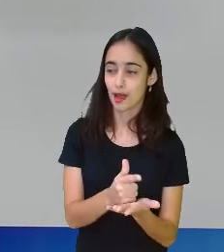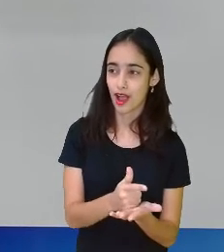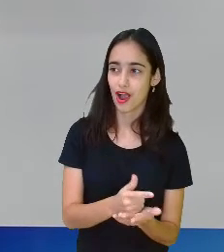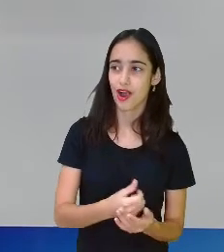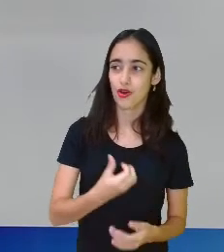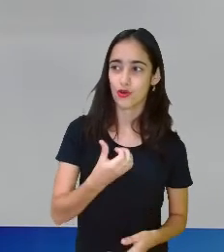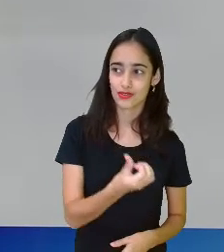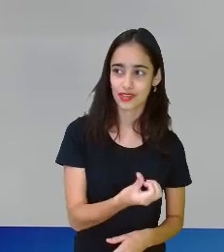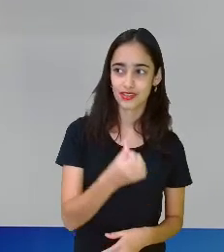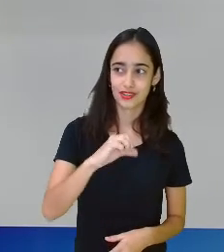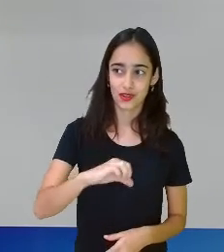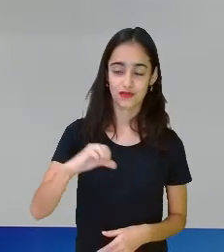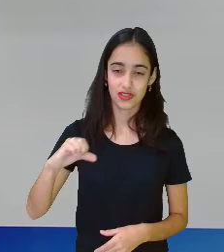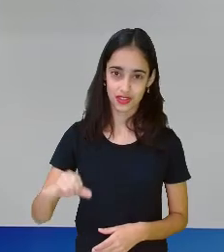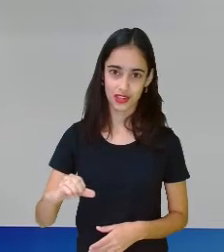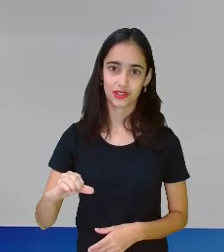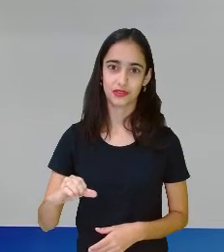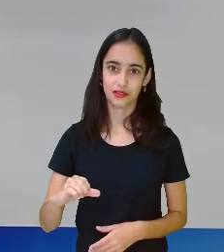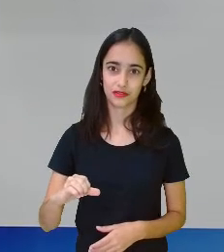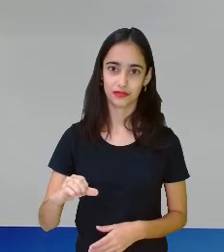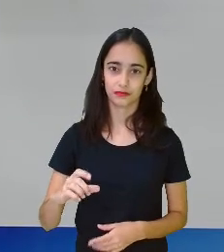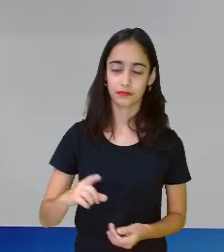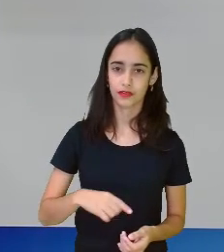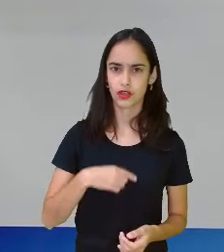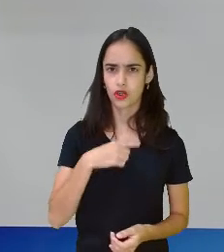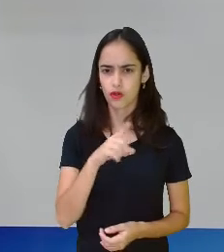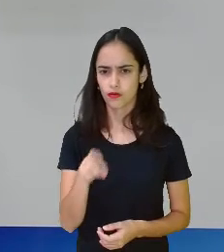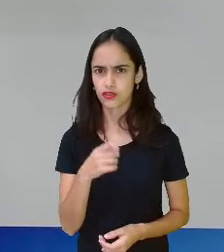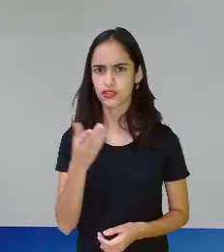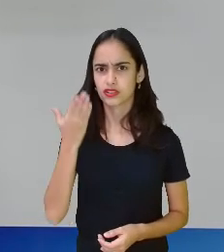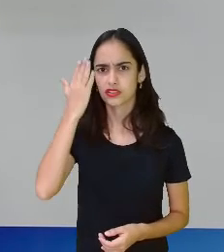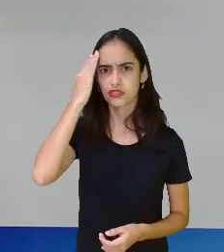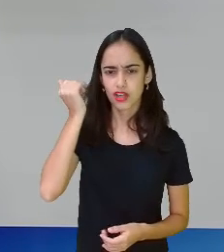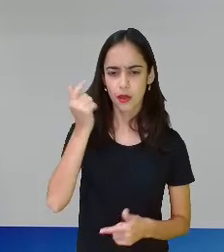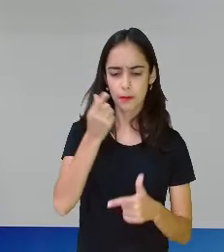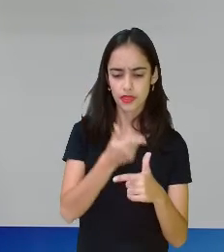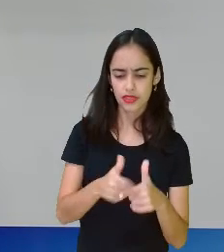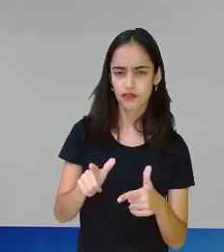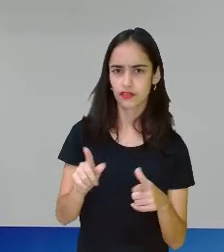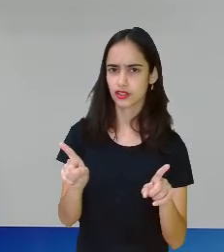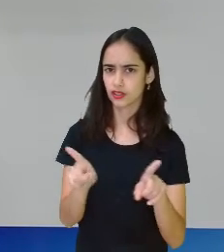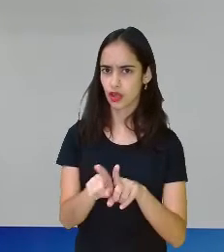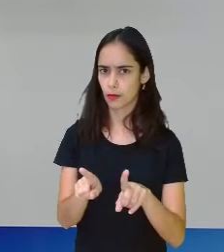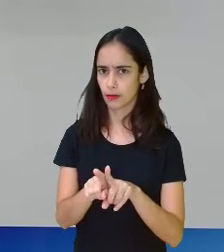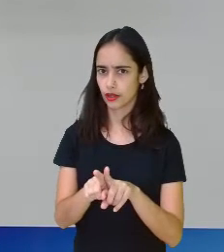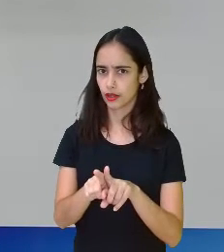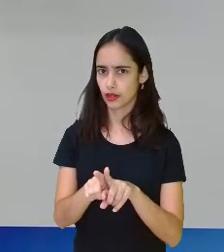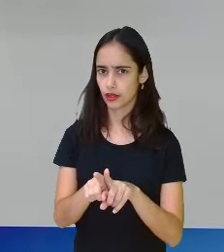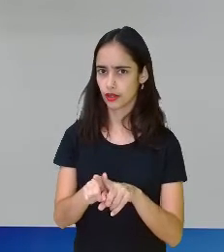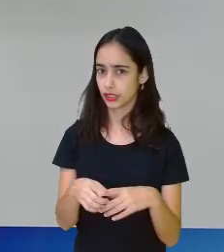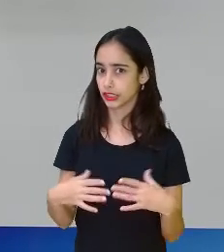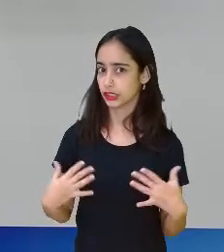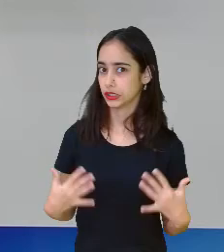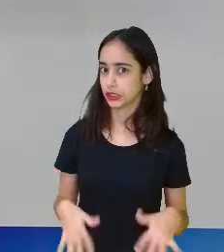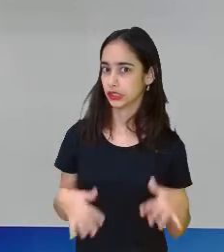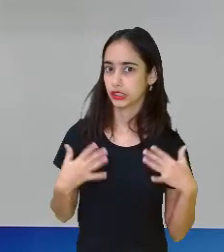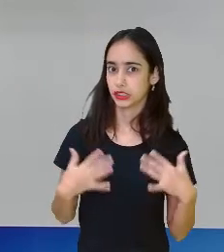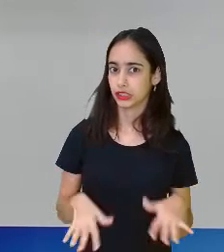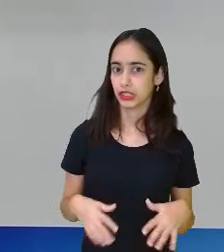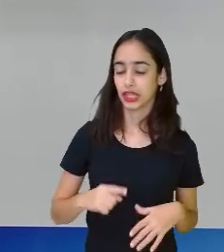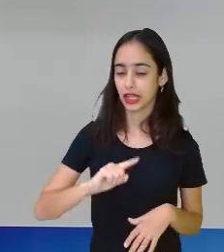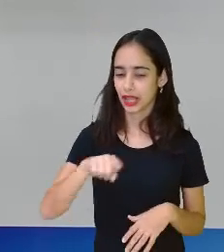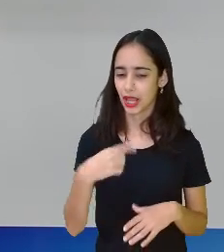mesmo. Você sabe dividir? Como é que está seu cálculo de divisão? Vou trazer essa aula para você